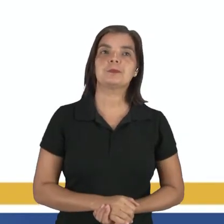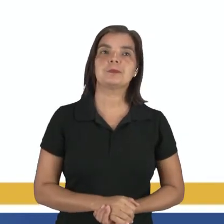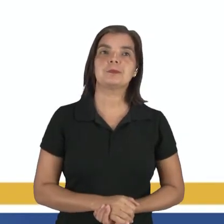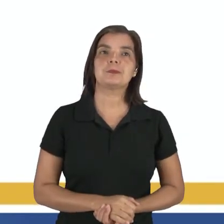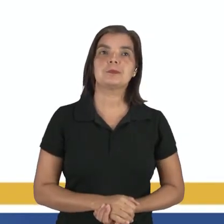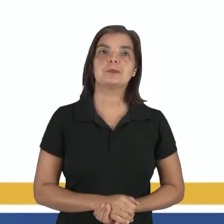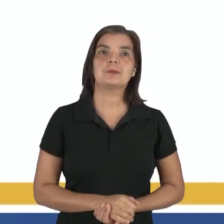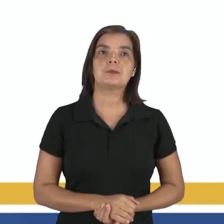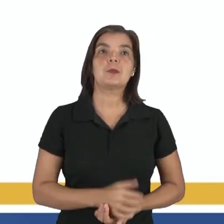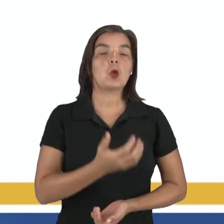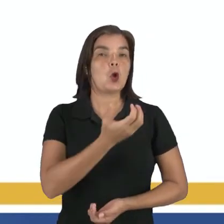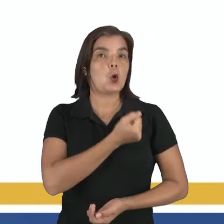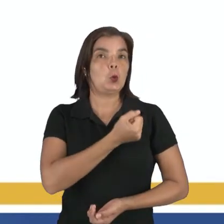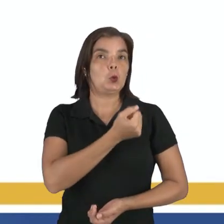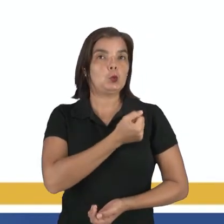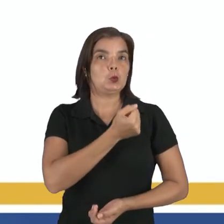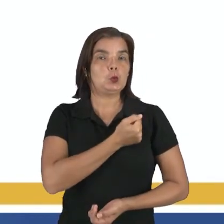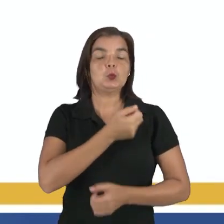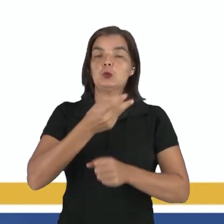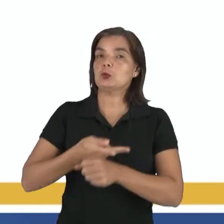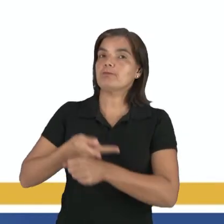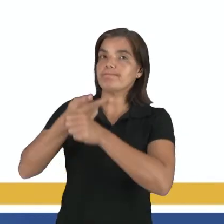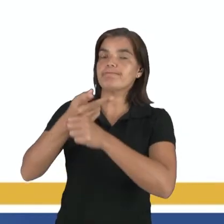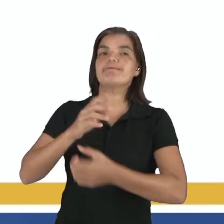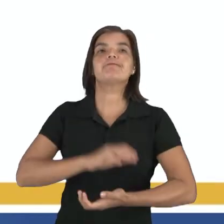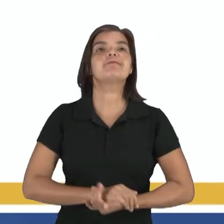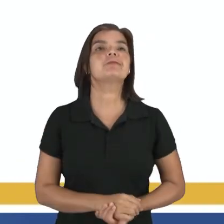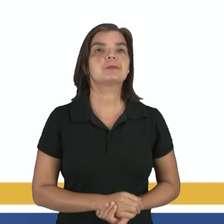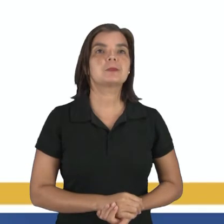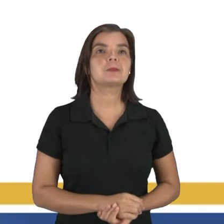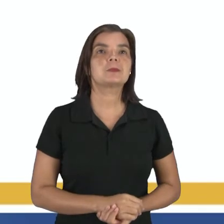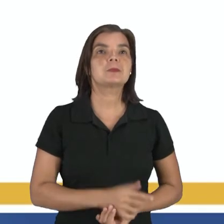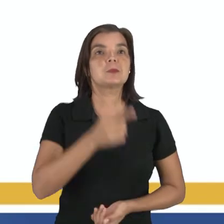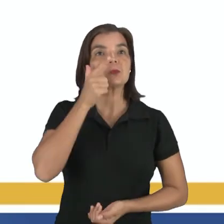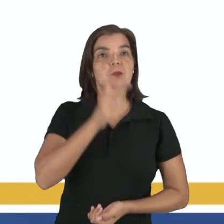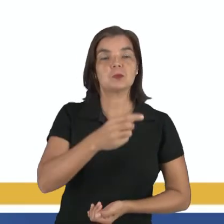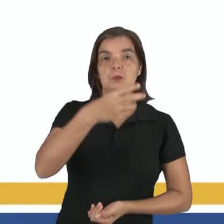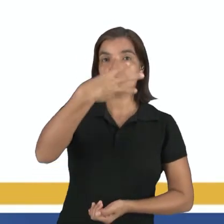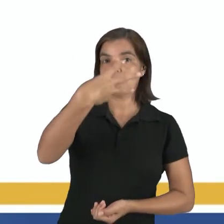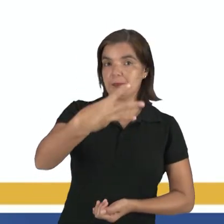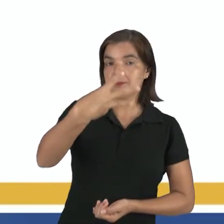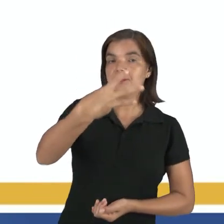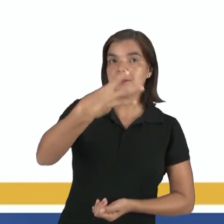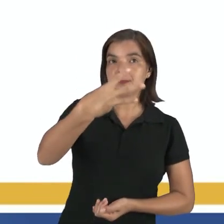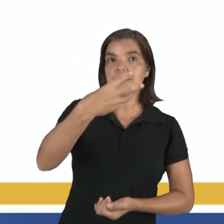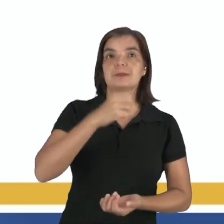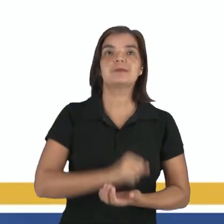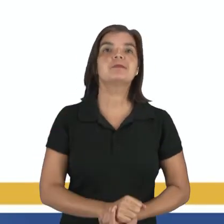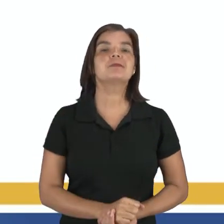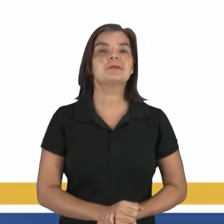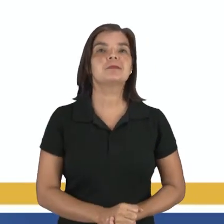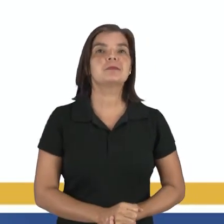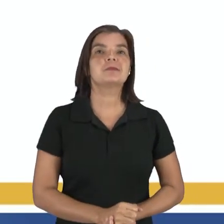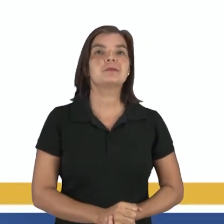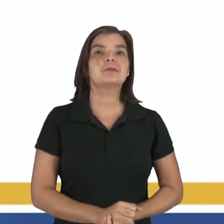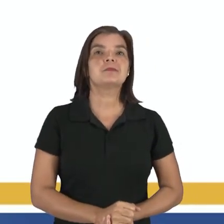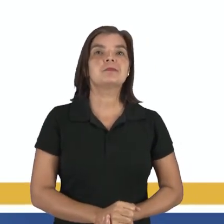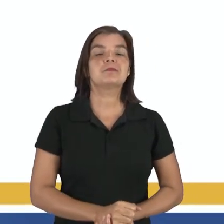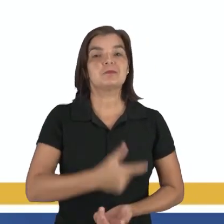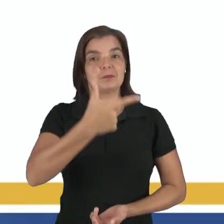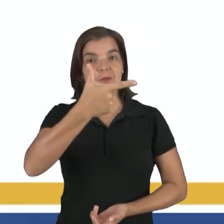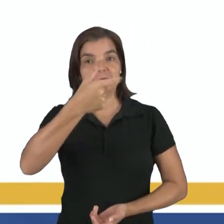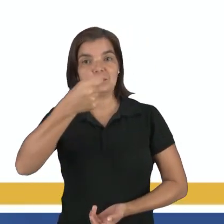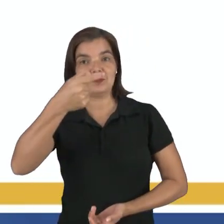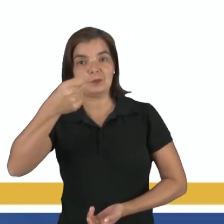número de acertadores e Premium e os números de acertadores no primeiro momento eu tenho três